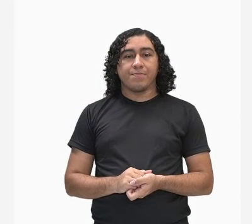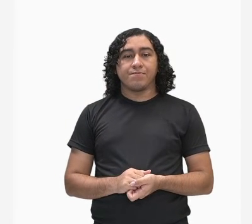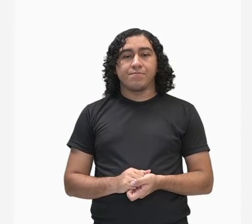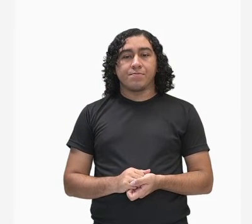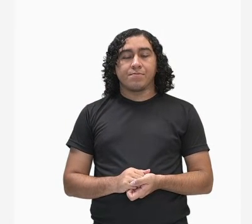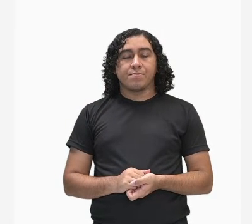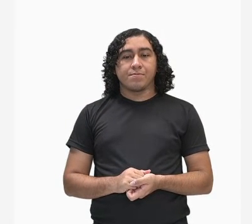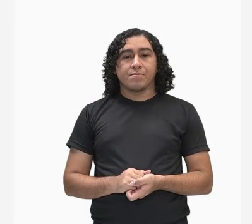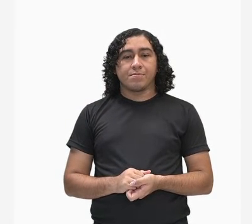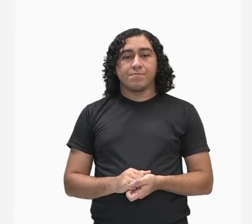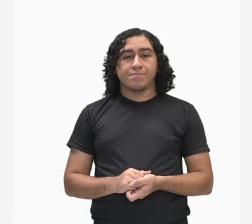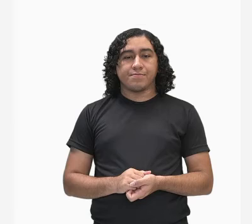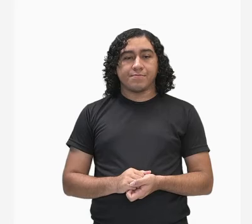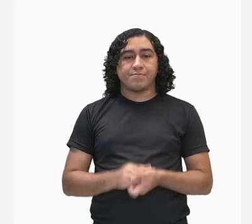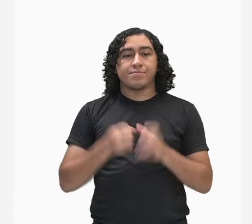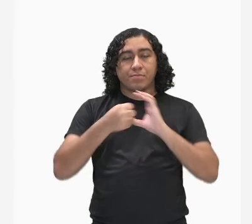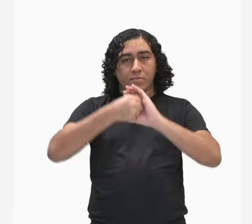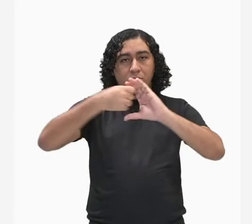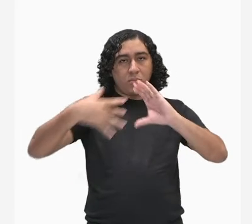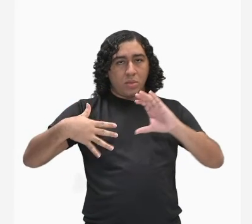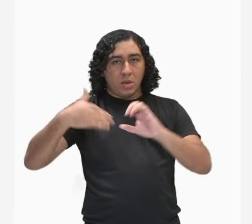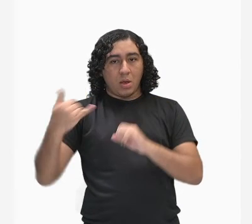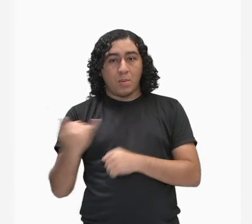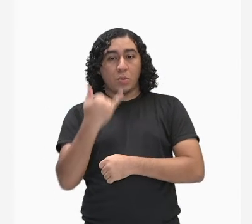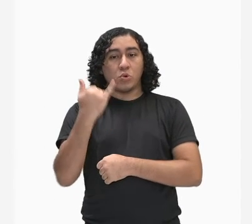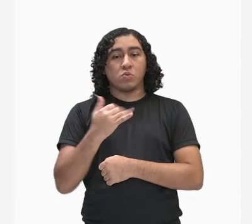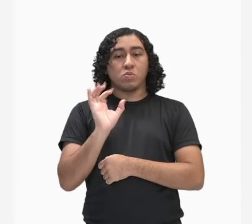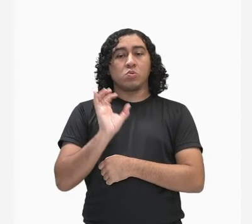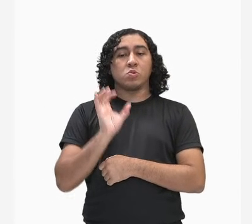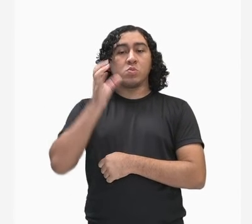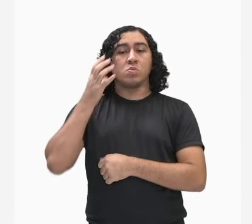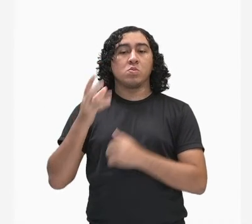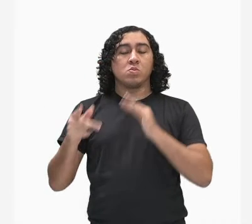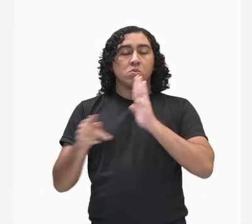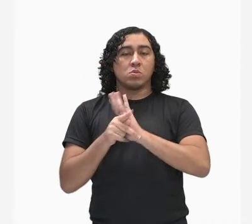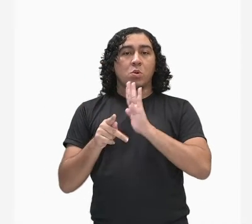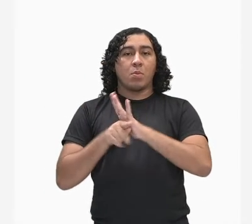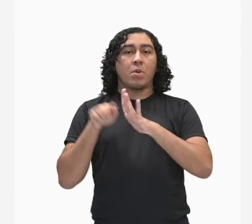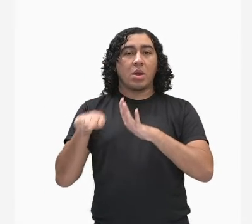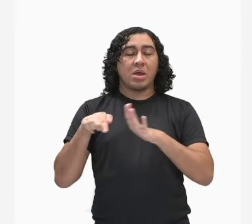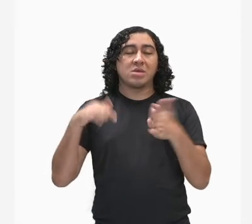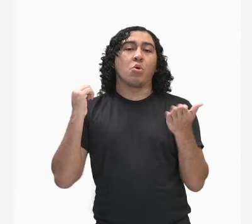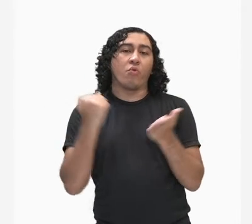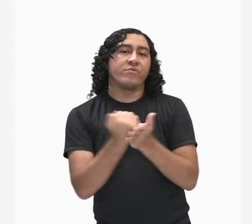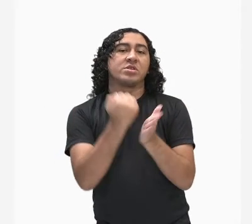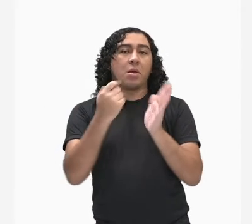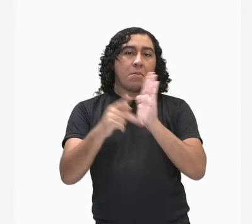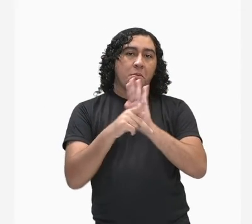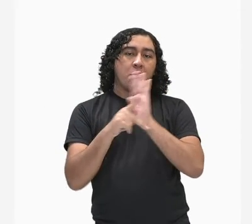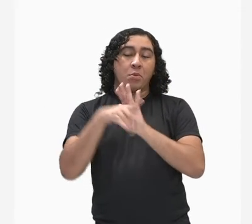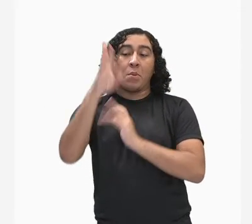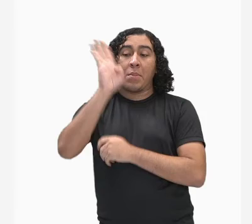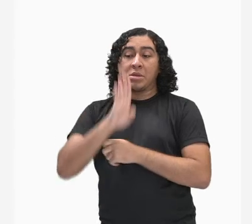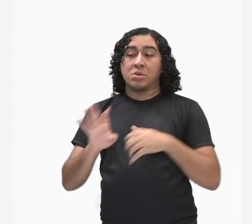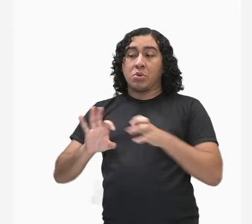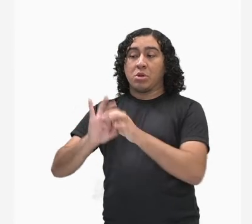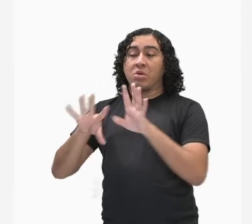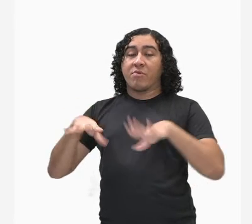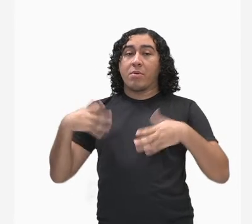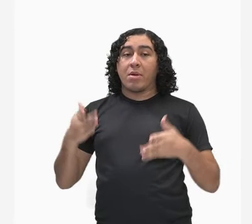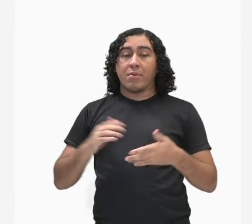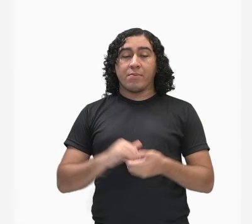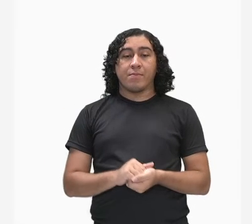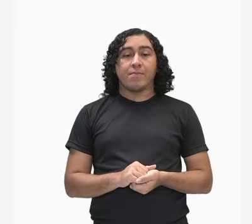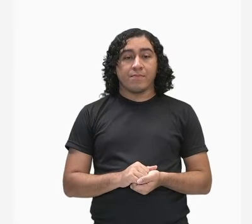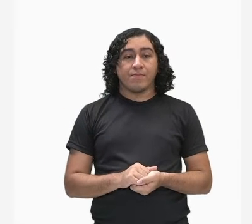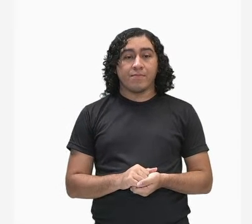contribuiu para que acontecesse, né, o reconhecimento dos Estados Unidos da nossa independência foi a